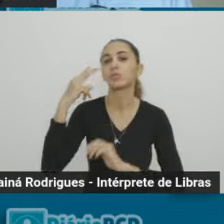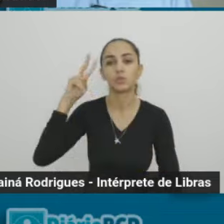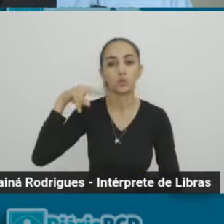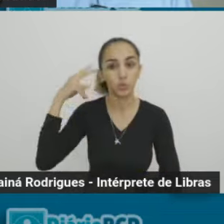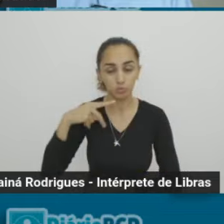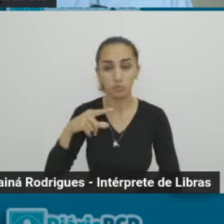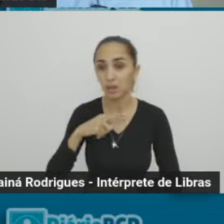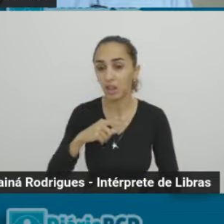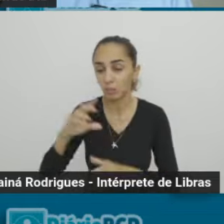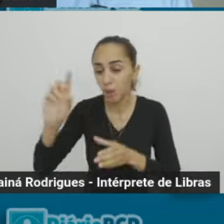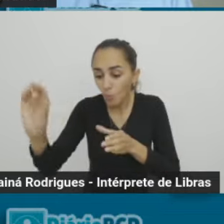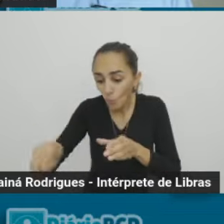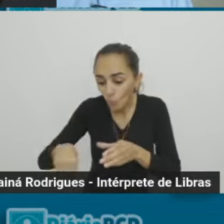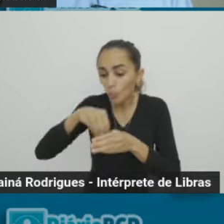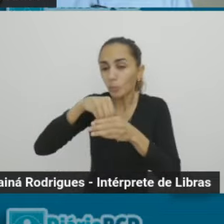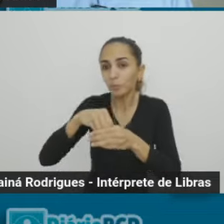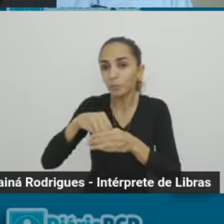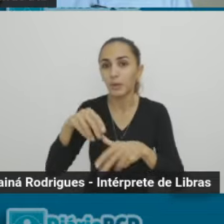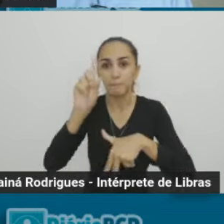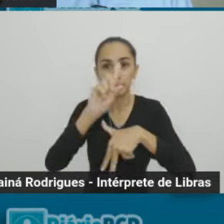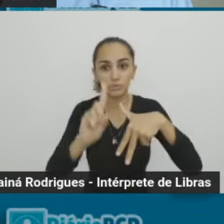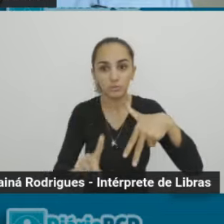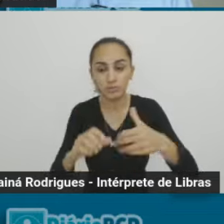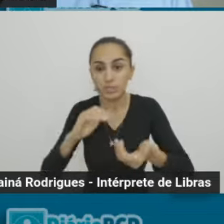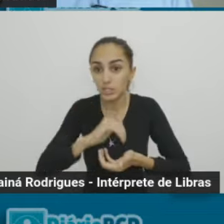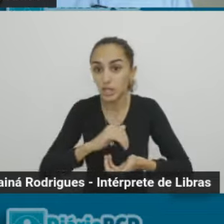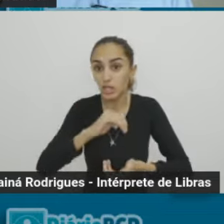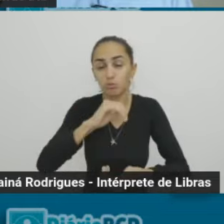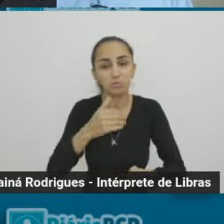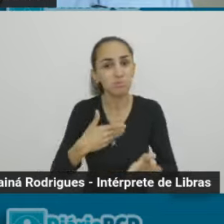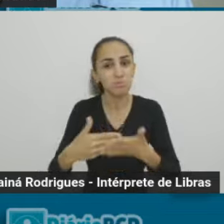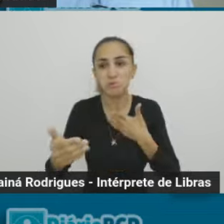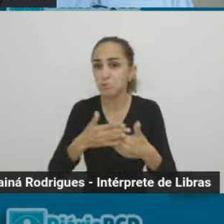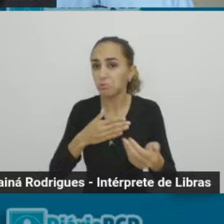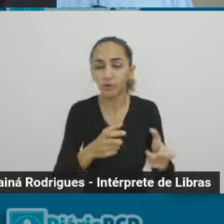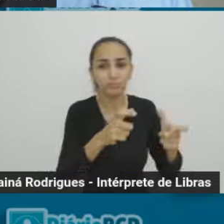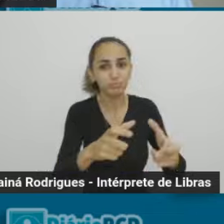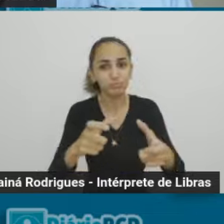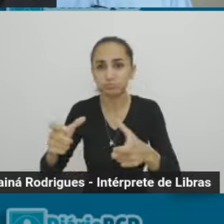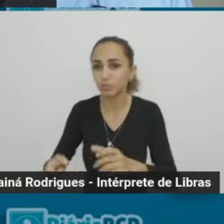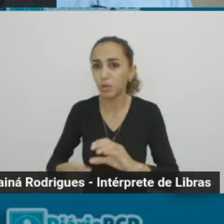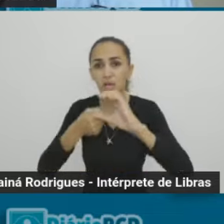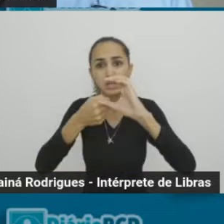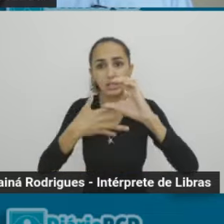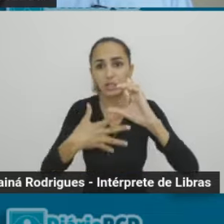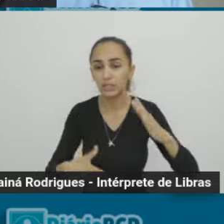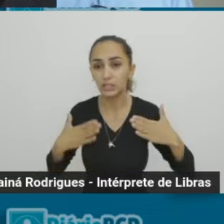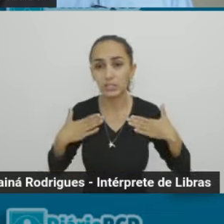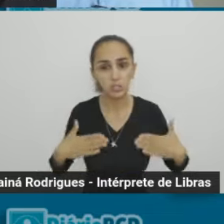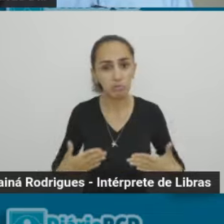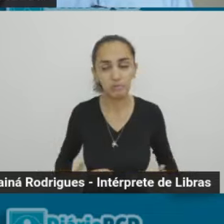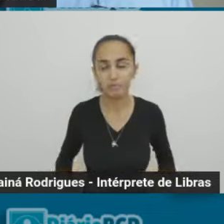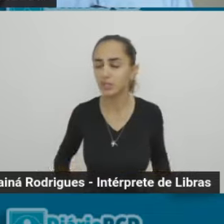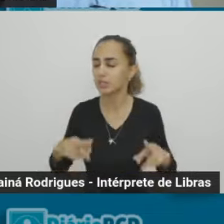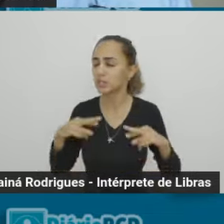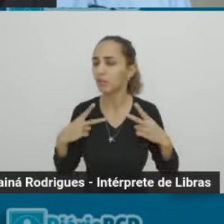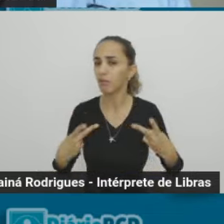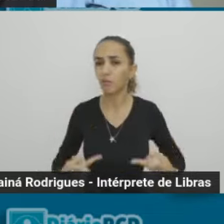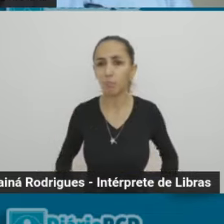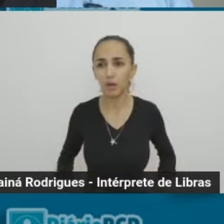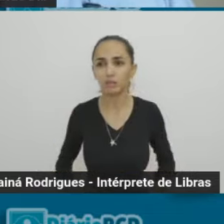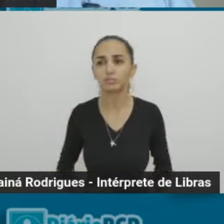pessoas com deficiência, idosos e qualquer outro tipo de característica física de um ser humano. Eu vou tentar